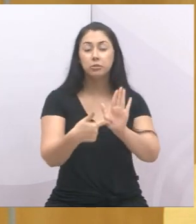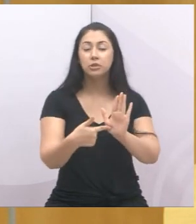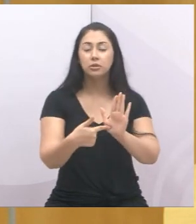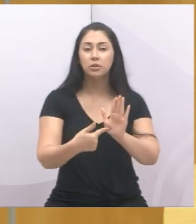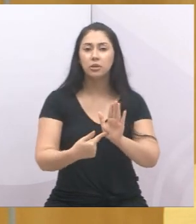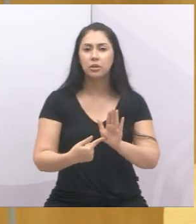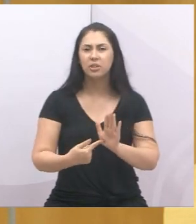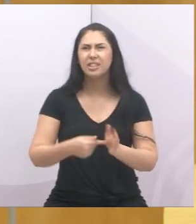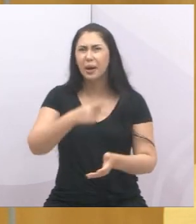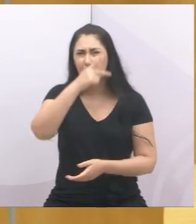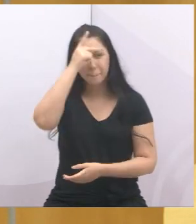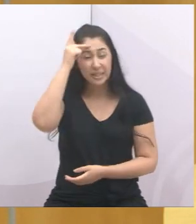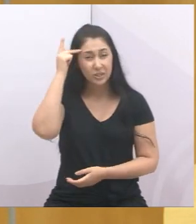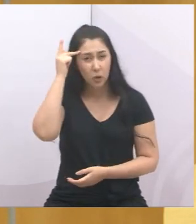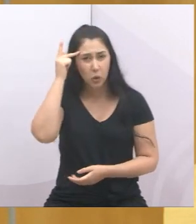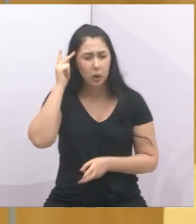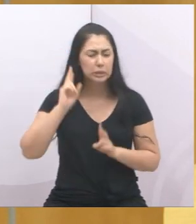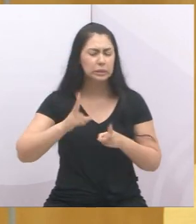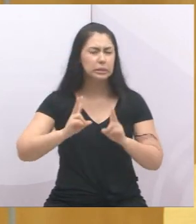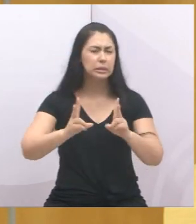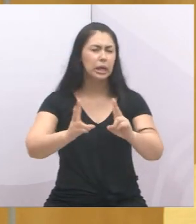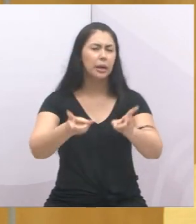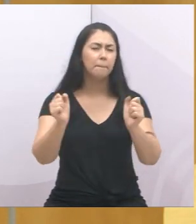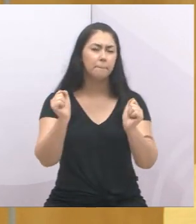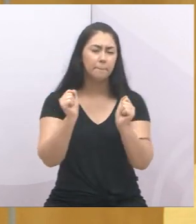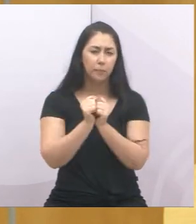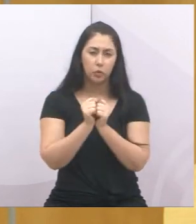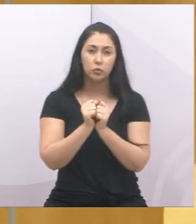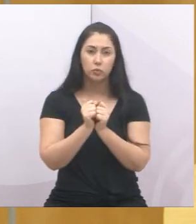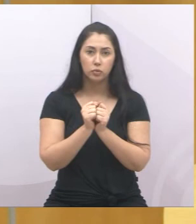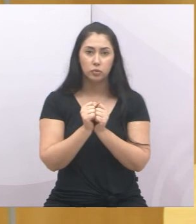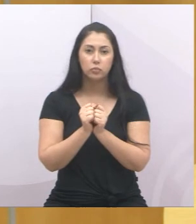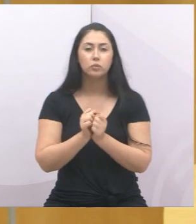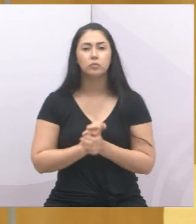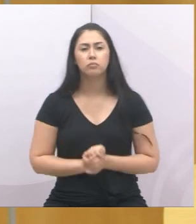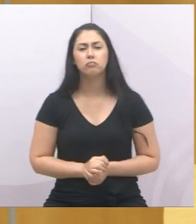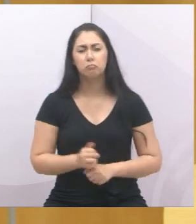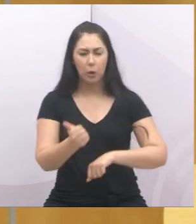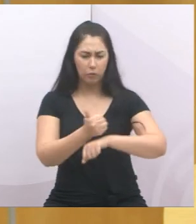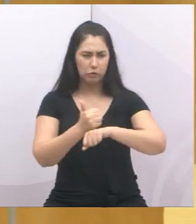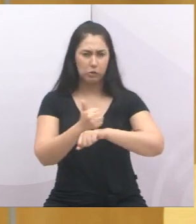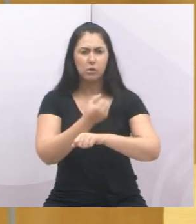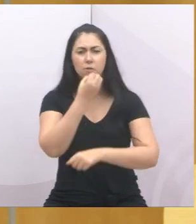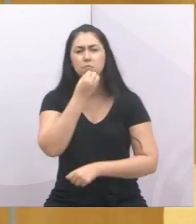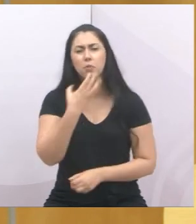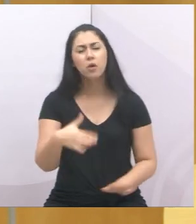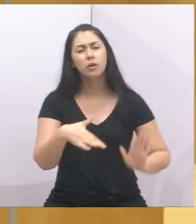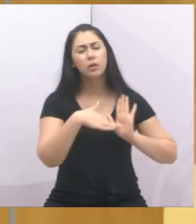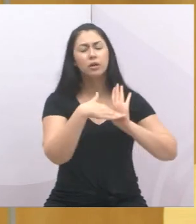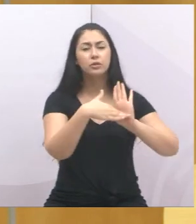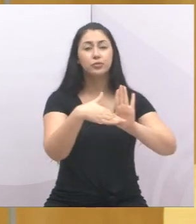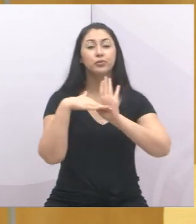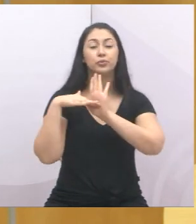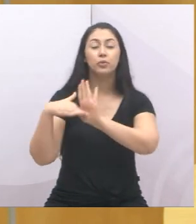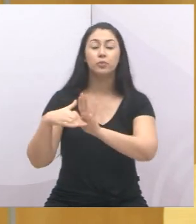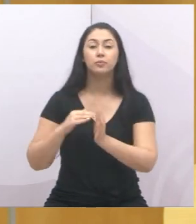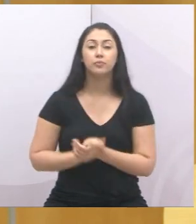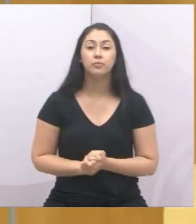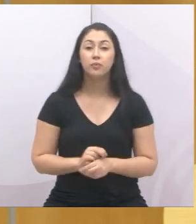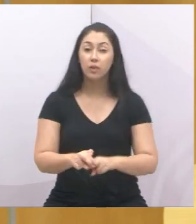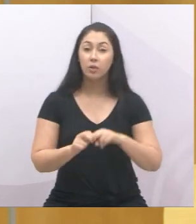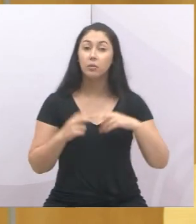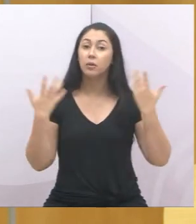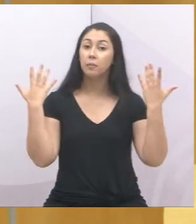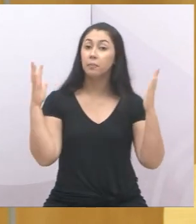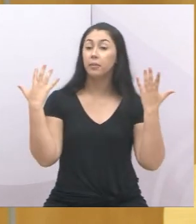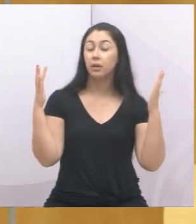sempre presente um homem, um profissional de coração aberto, que serviu muito à sociedade. Então, parabéns